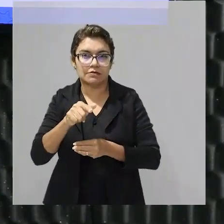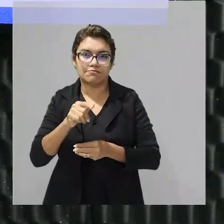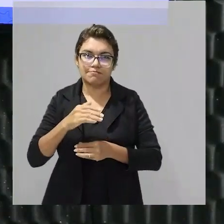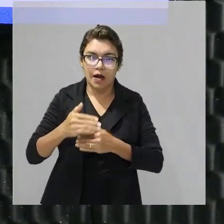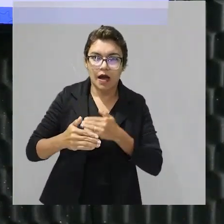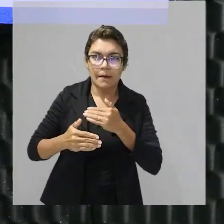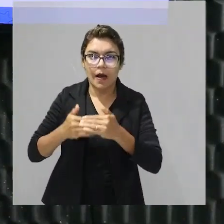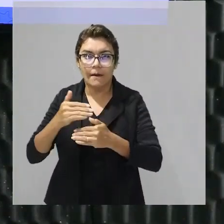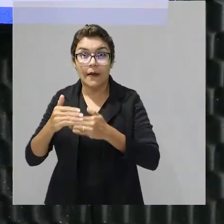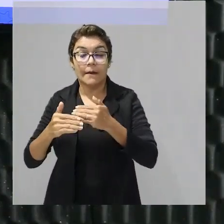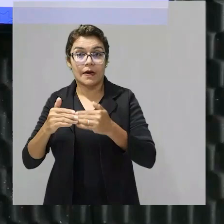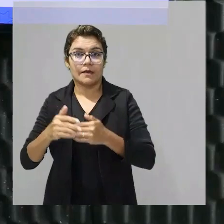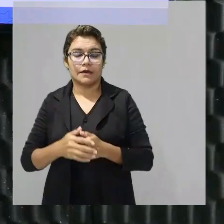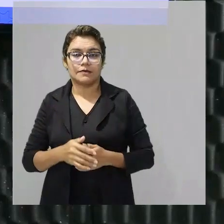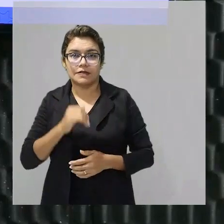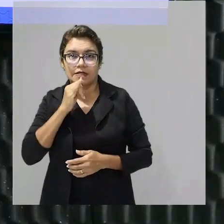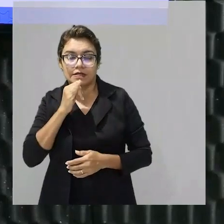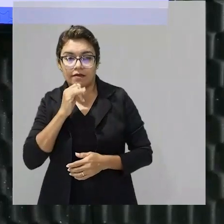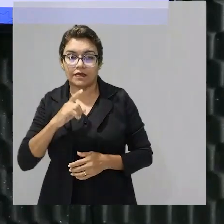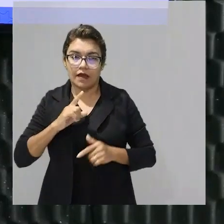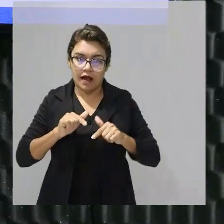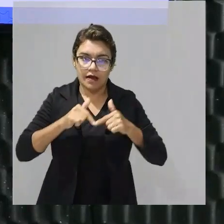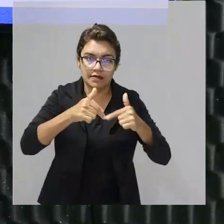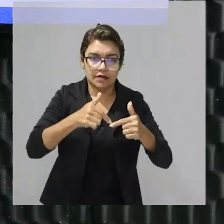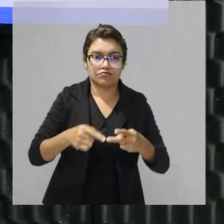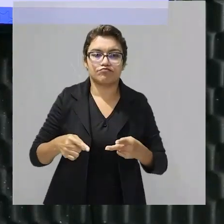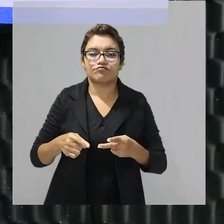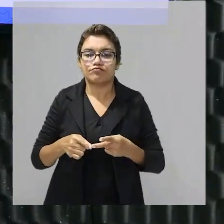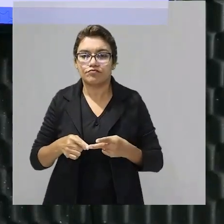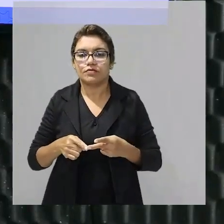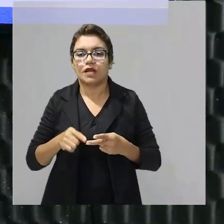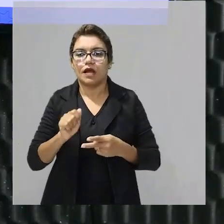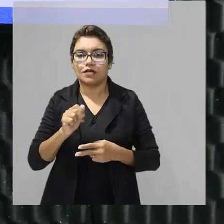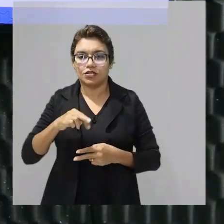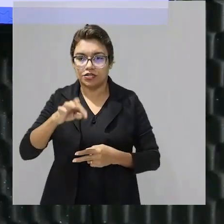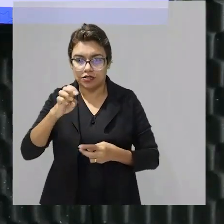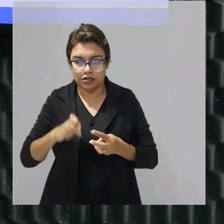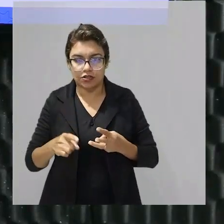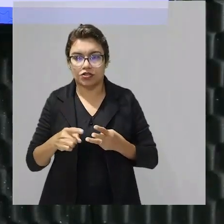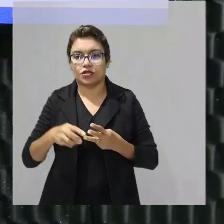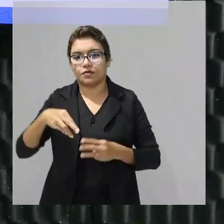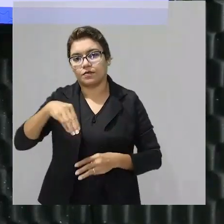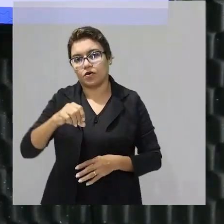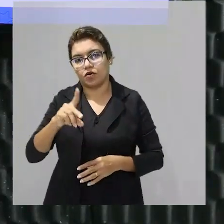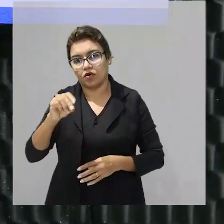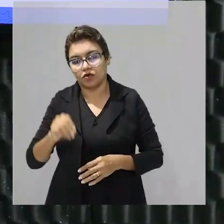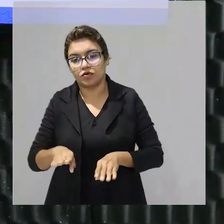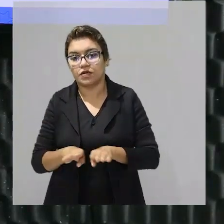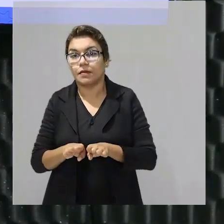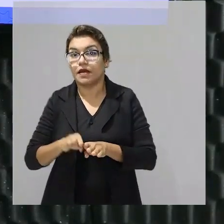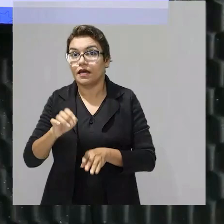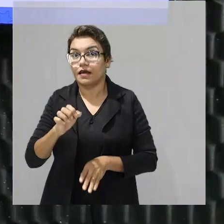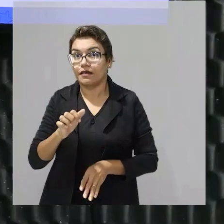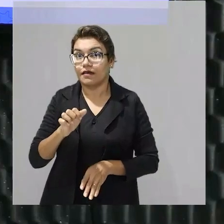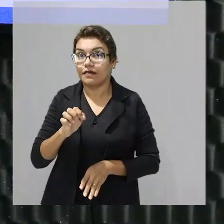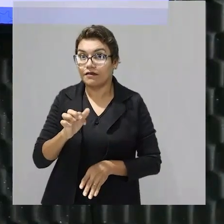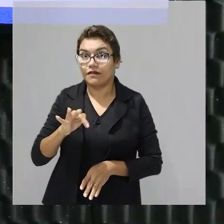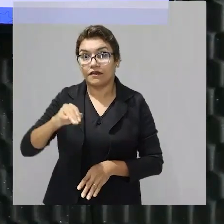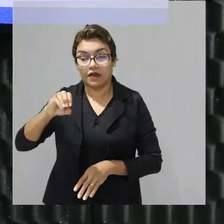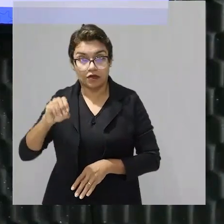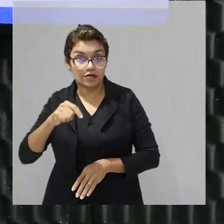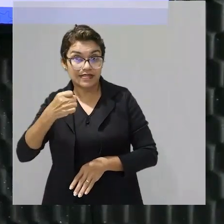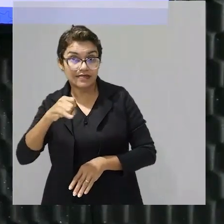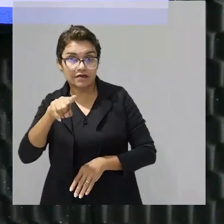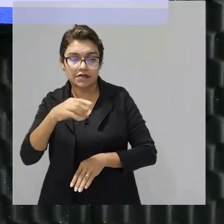ter tudo isso, já estou meio perdido. Qual é a dica? Treinem, turma, pratiquem, vão